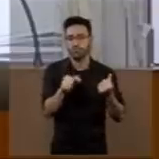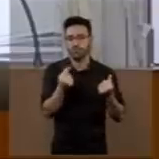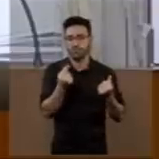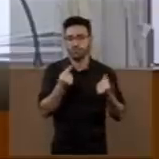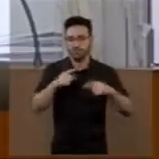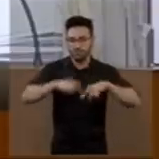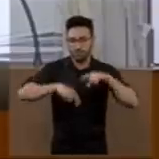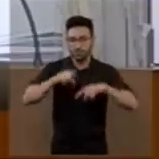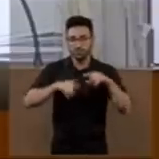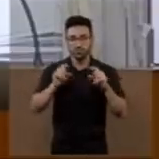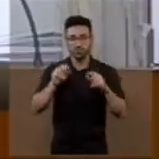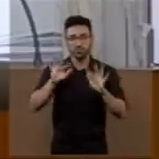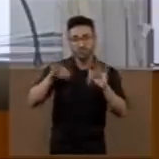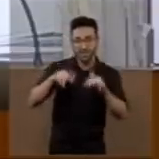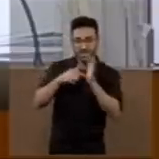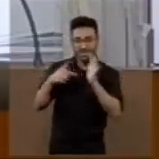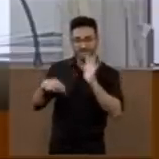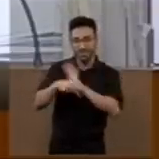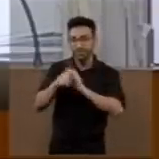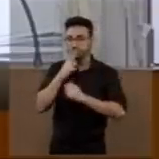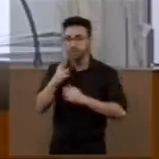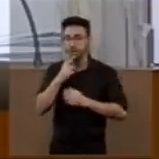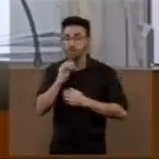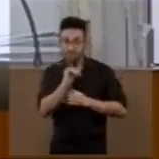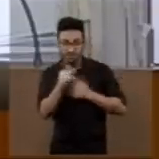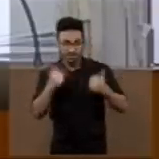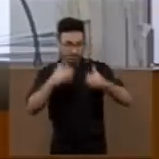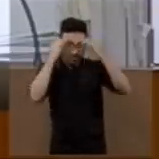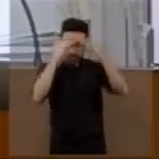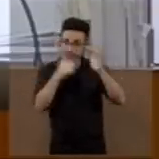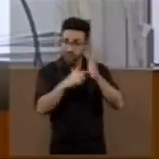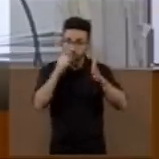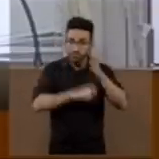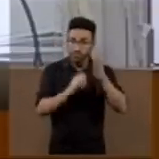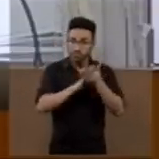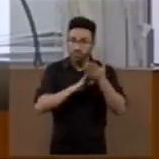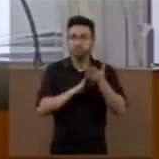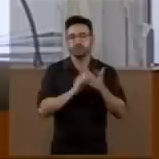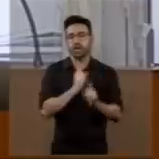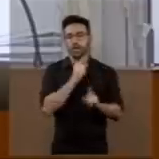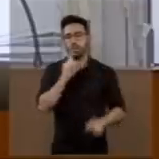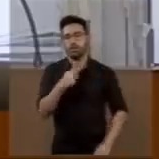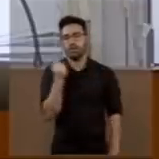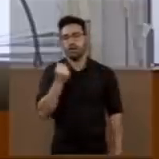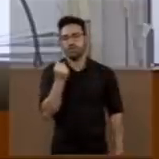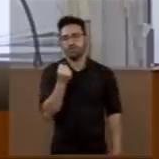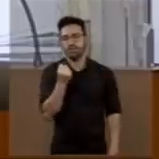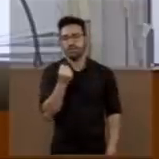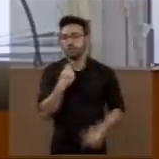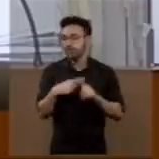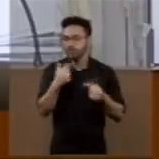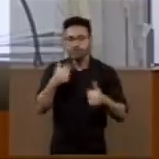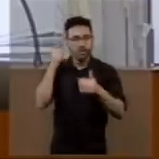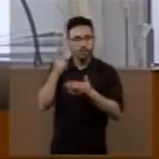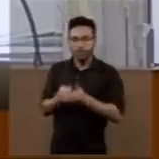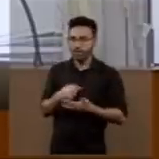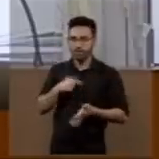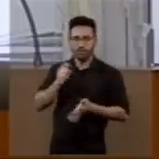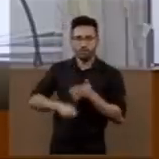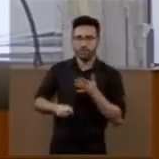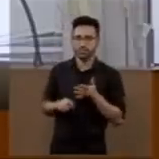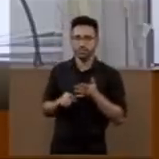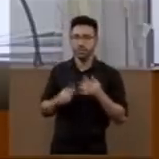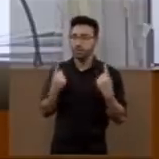o descumprimento das obrigações fiscais, e aqui acentuadamente grave, dados seus vistosos impactos negativos sobre a